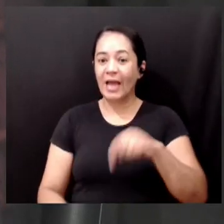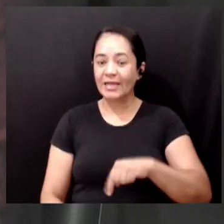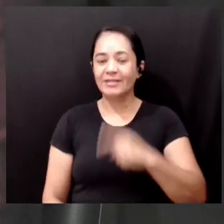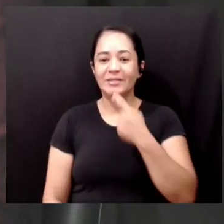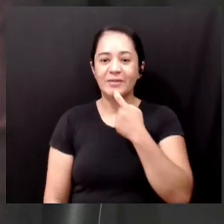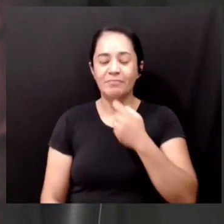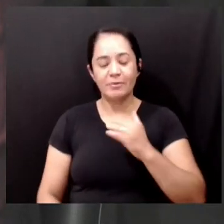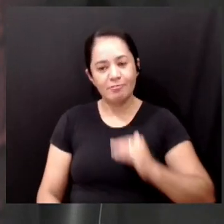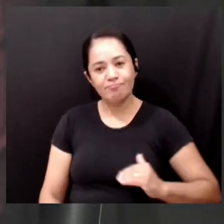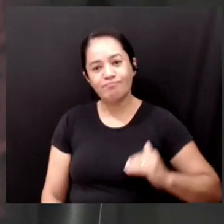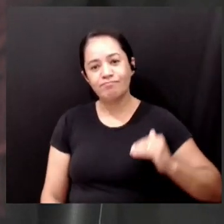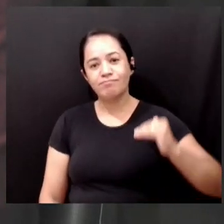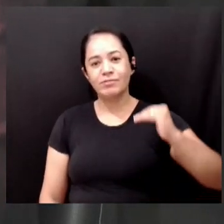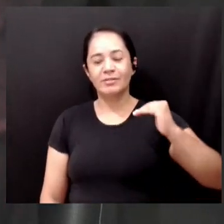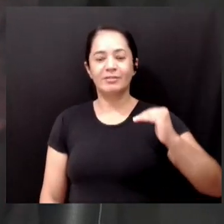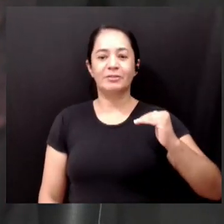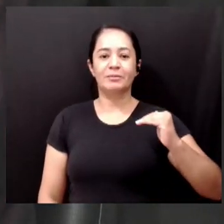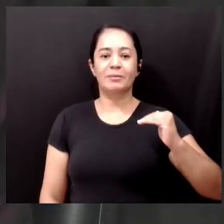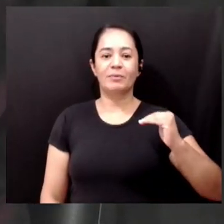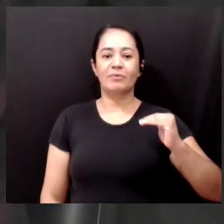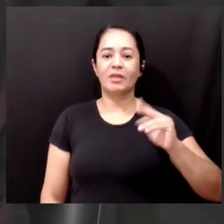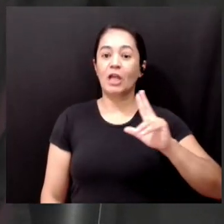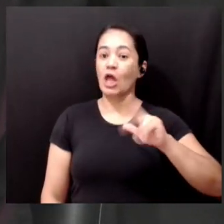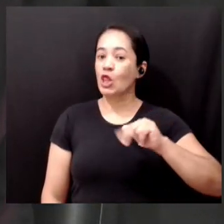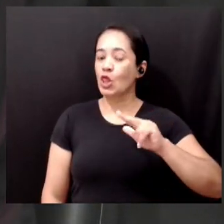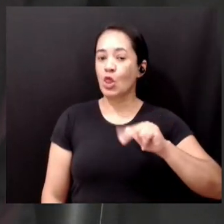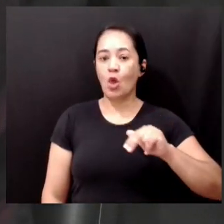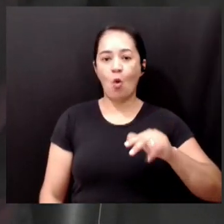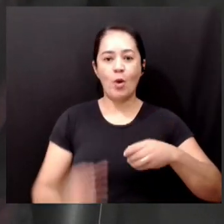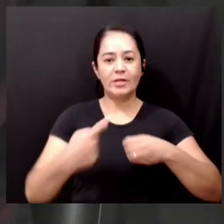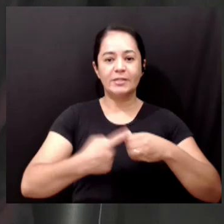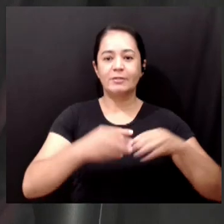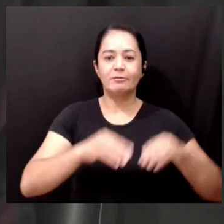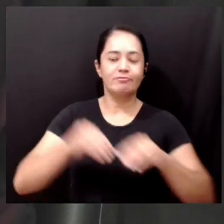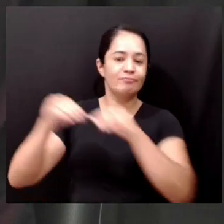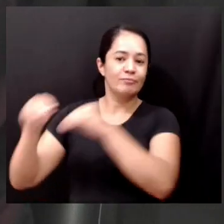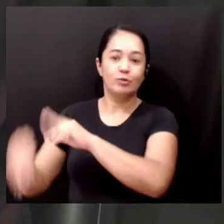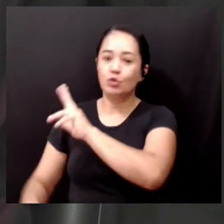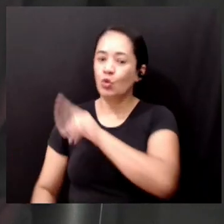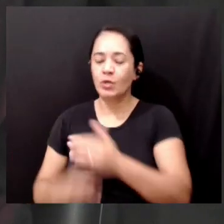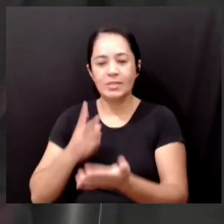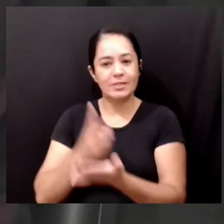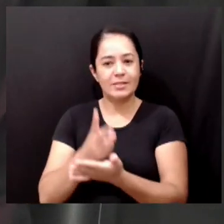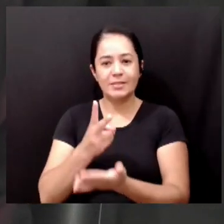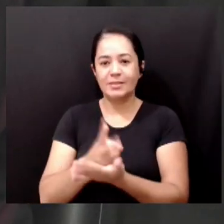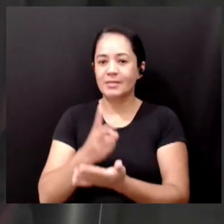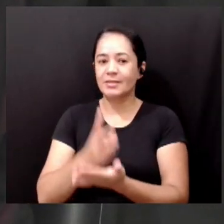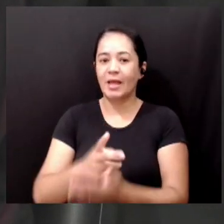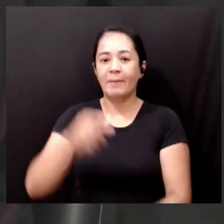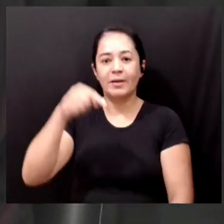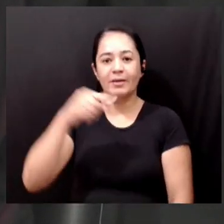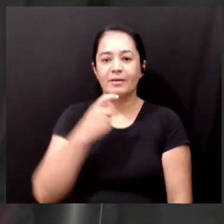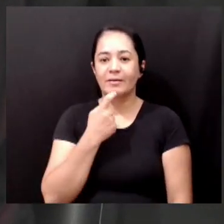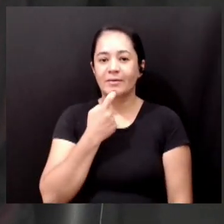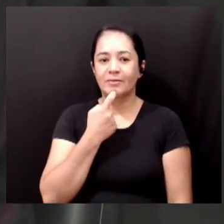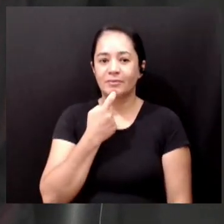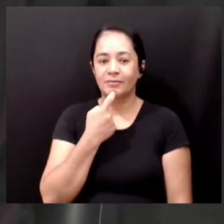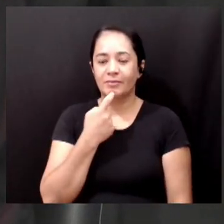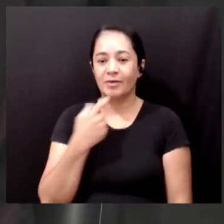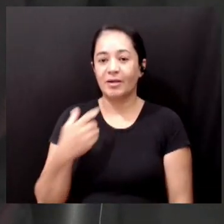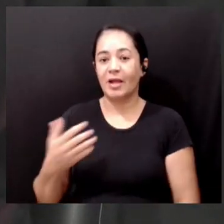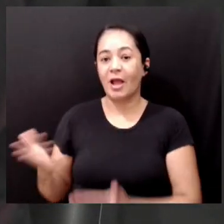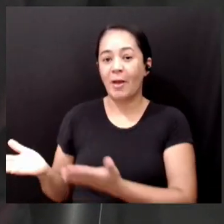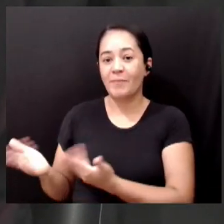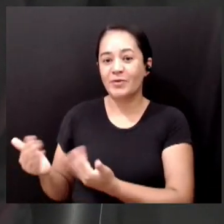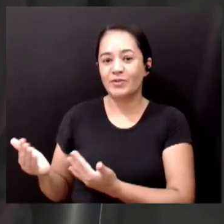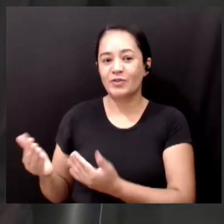Campinas, nunca mudei de cidade, sempre minha cidade foi Campinas, sempre fiquei estabelecido aqui. Minha infância foi toda no bairro São